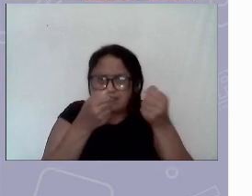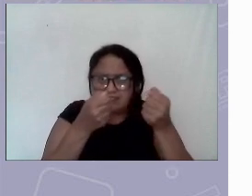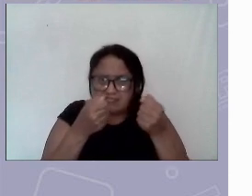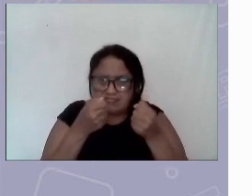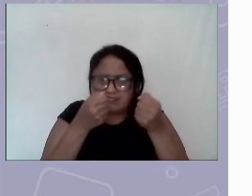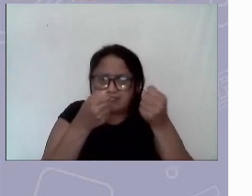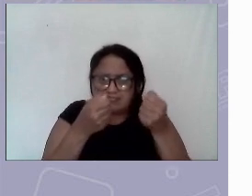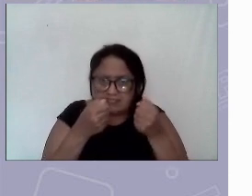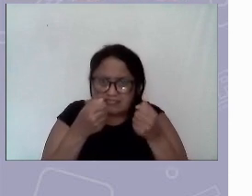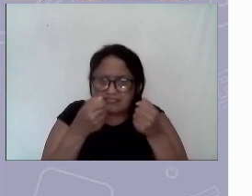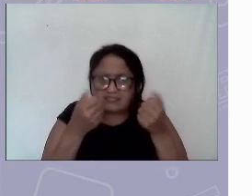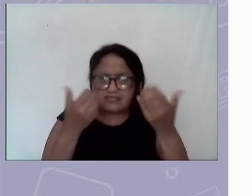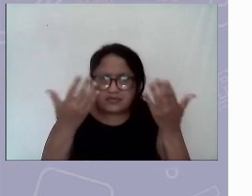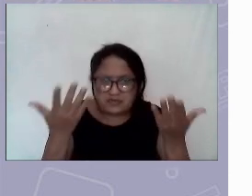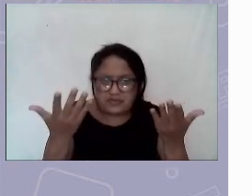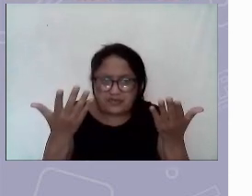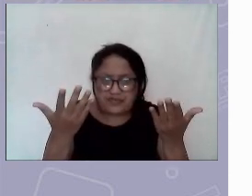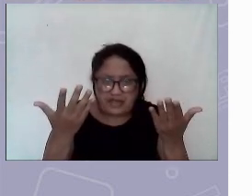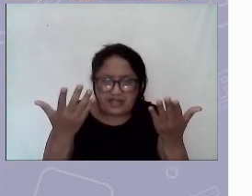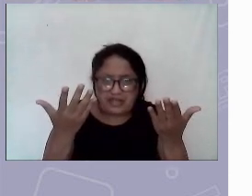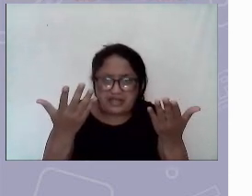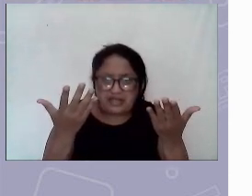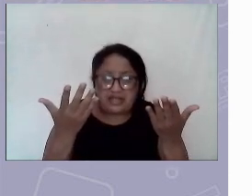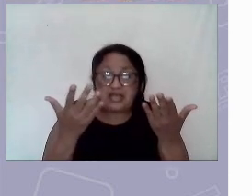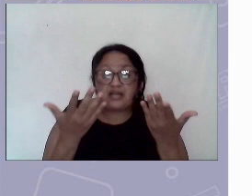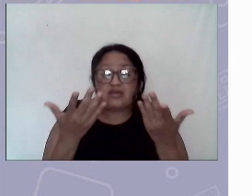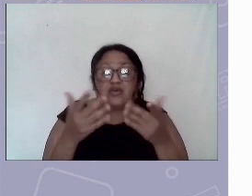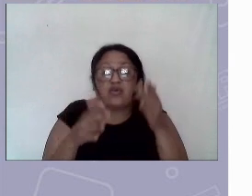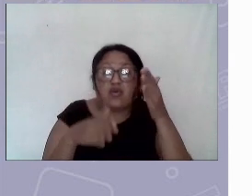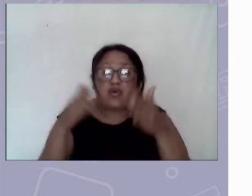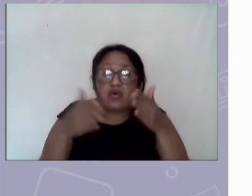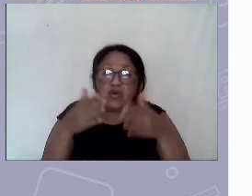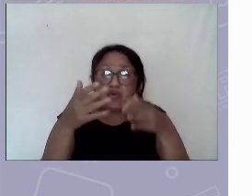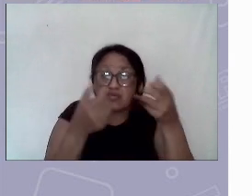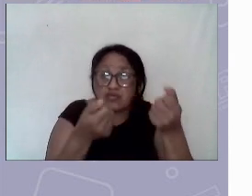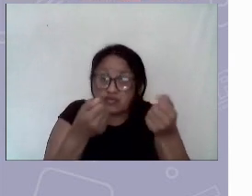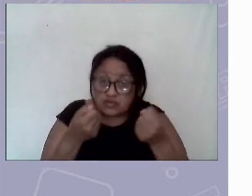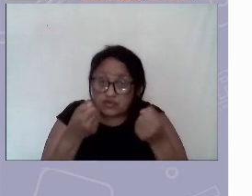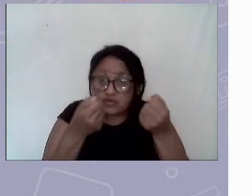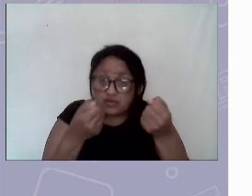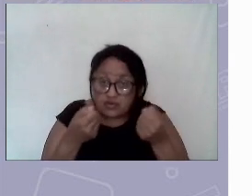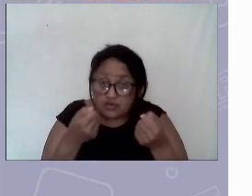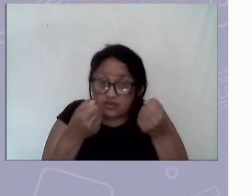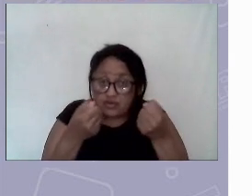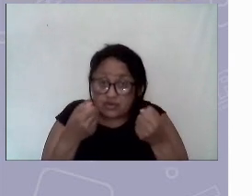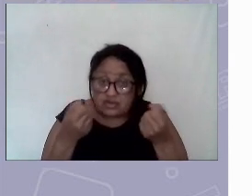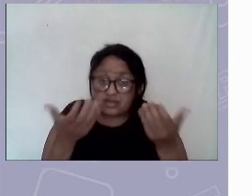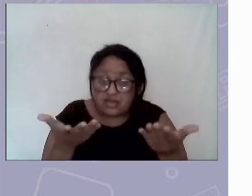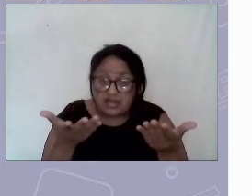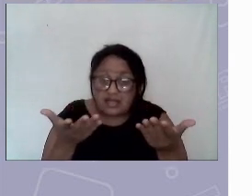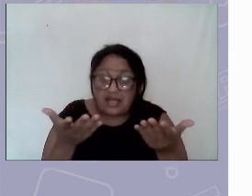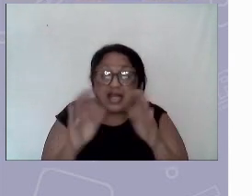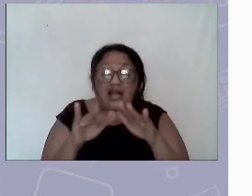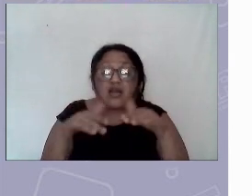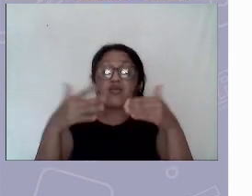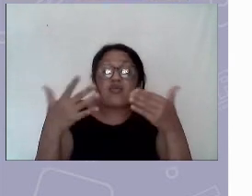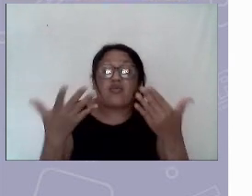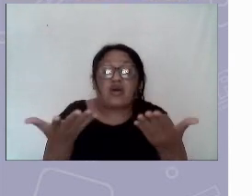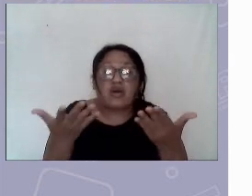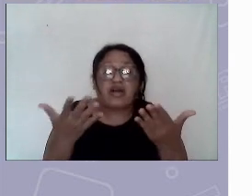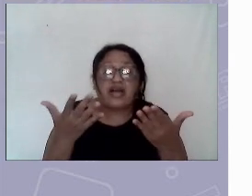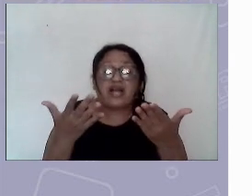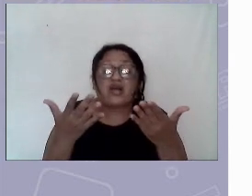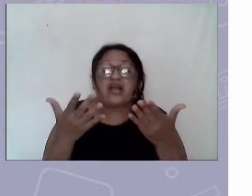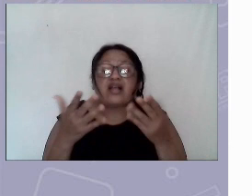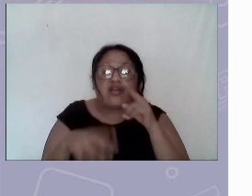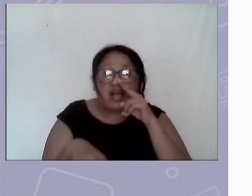não é a questão que está sendo analisada mas o robô né puxa com uma certa força e aí quais são as forças que atuam nessa nessa